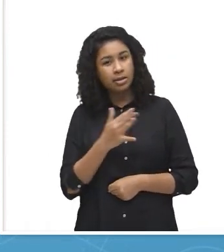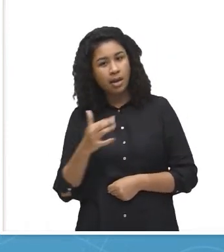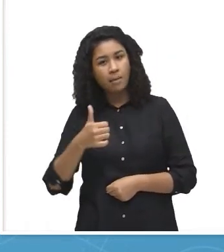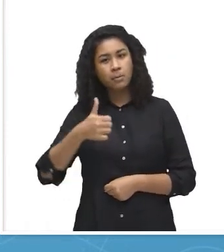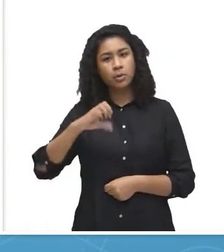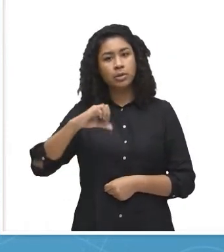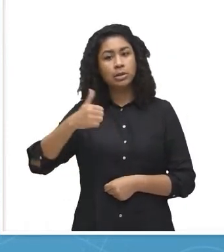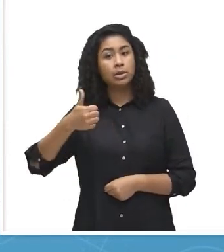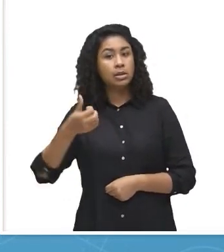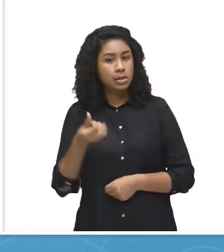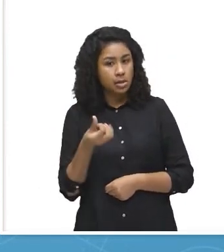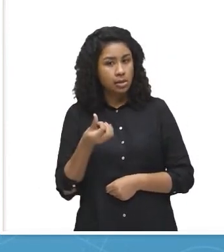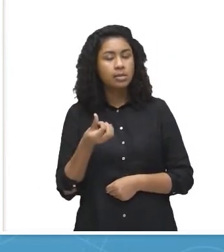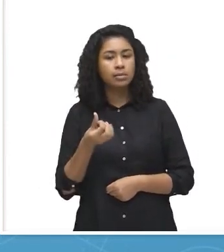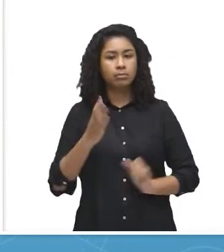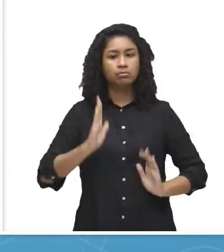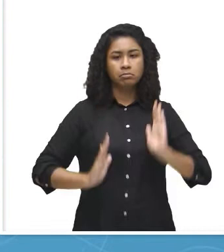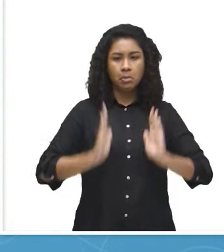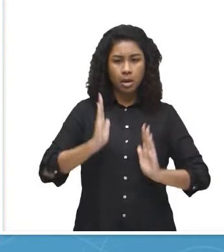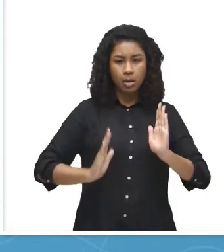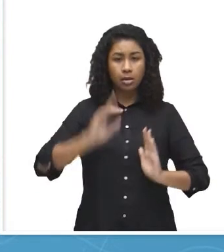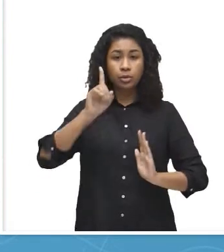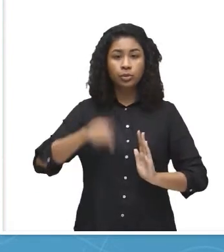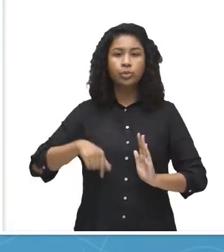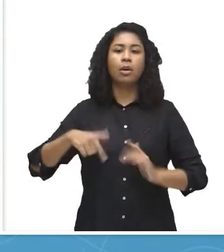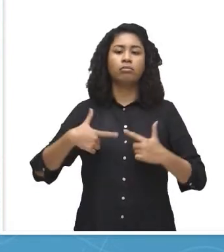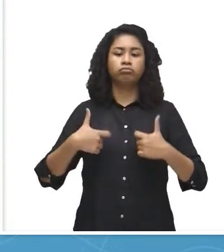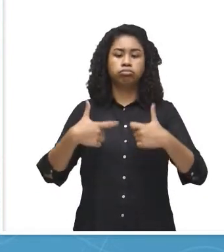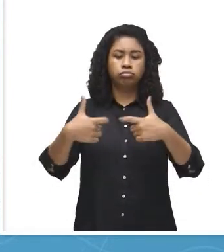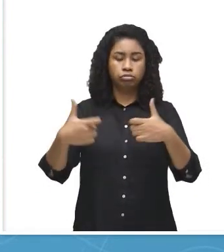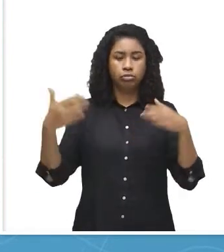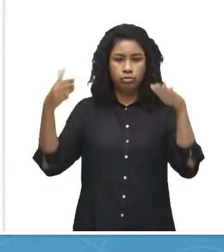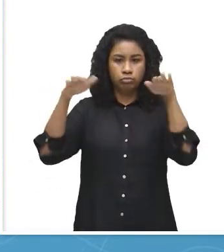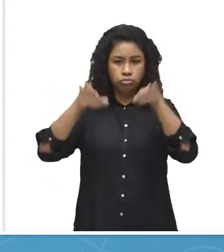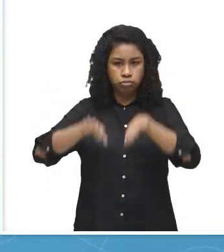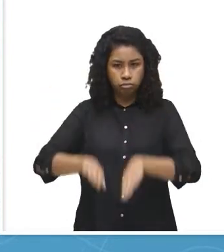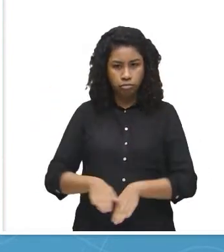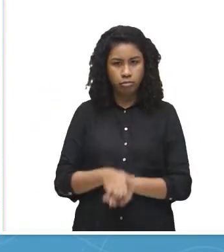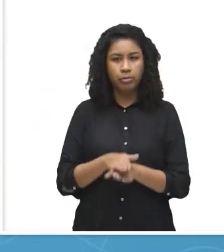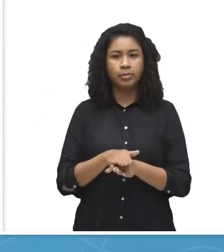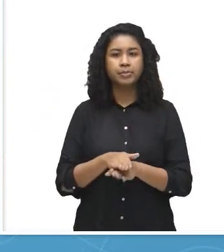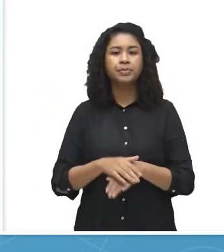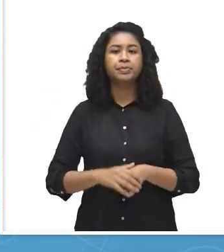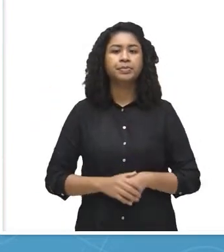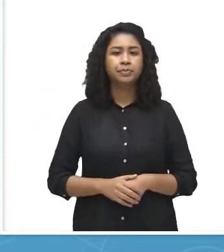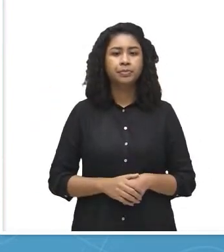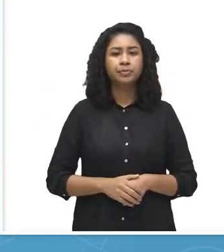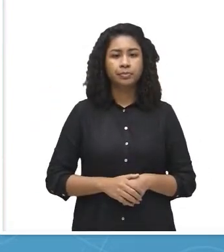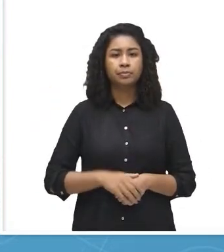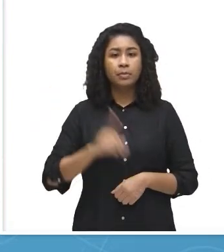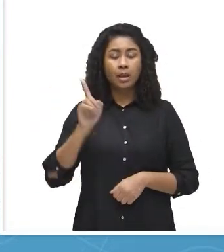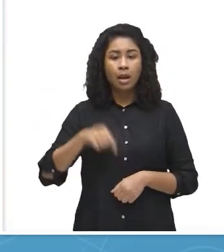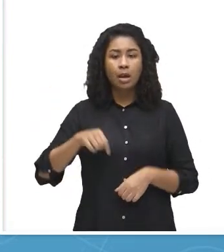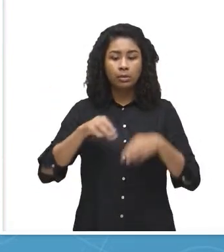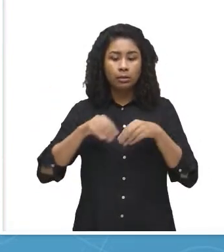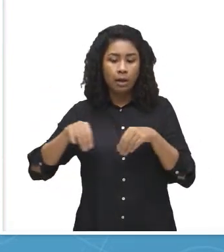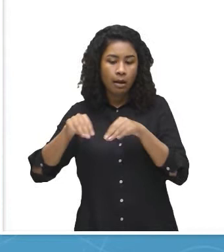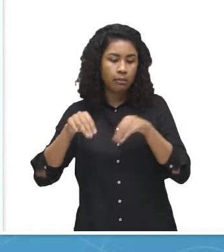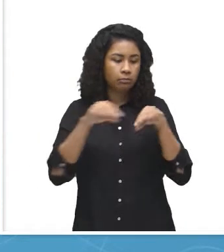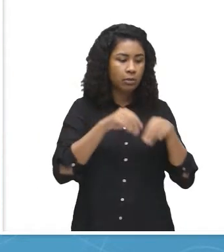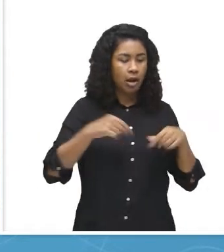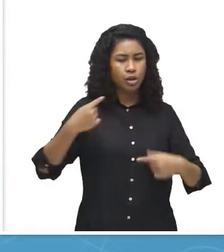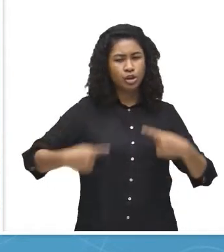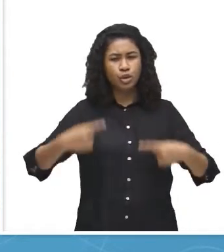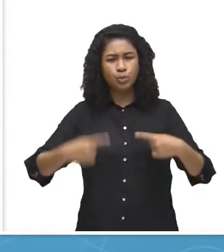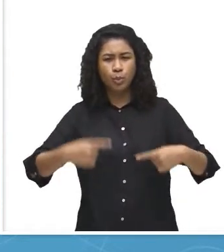1916. Fase conhecida como Guerra de Trincheiras. Disputas de território com muitas mortes e milhares